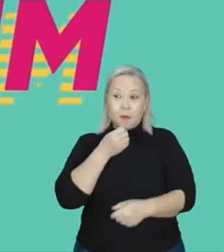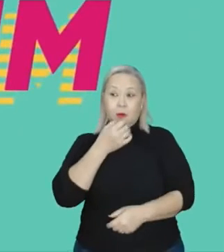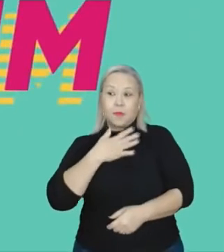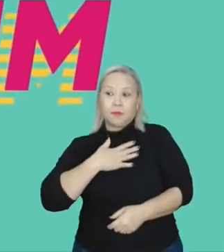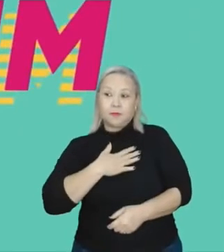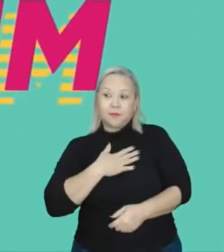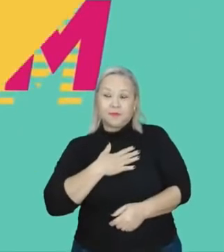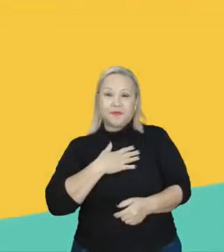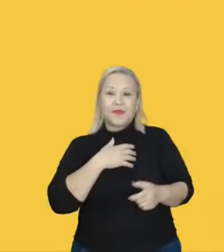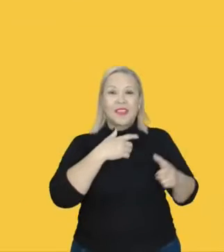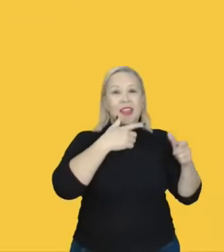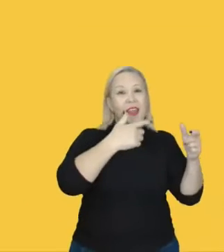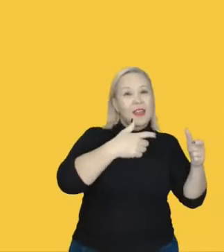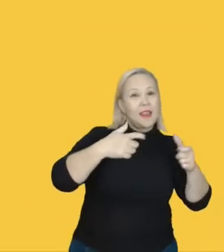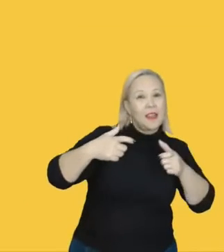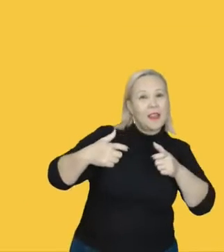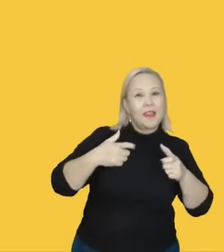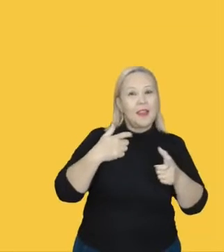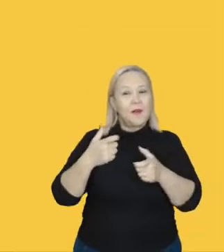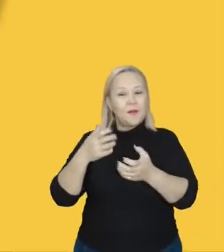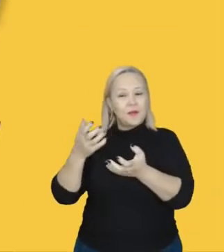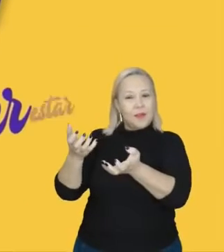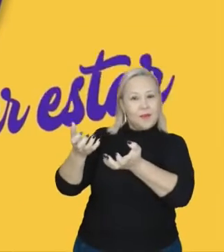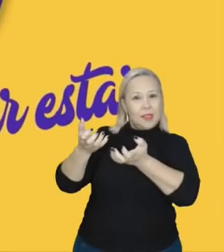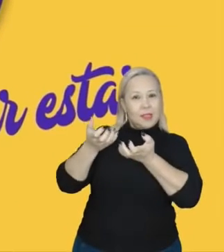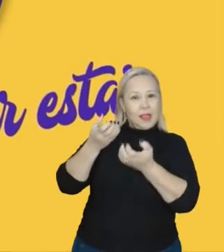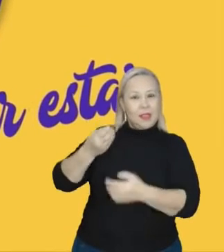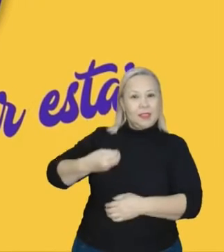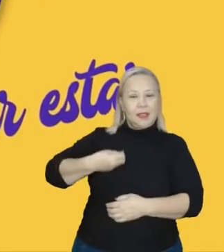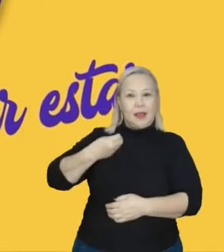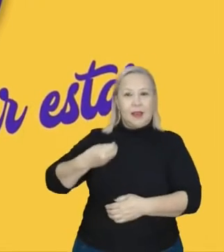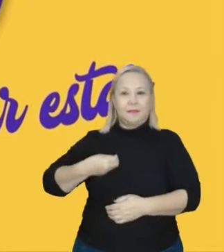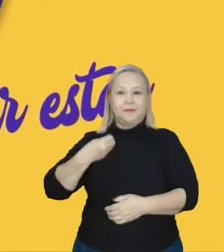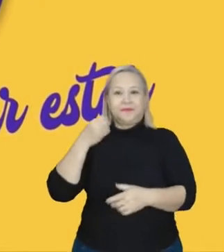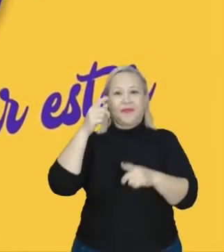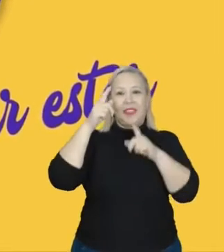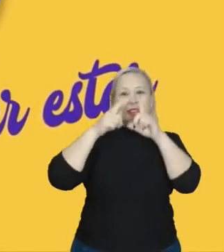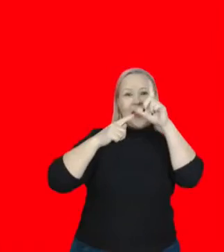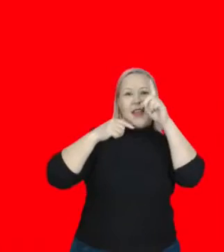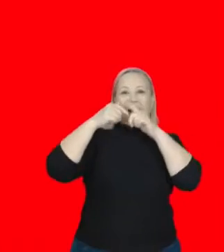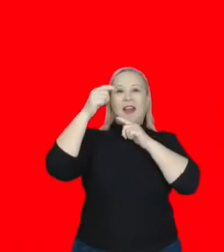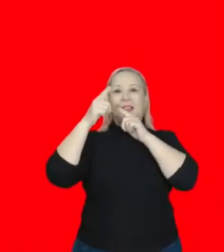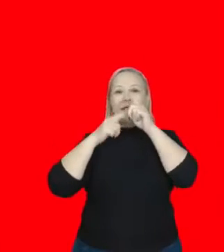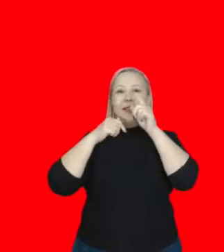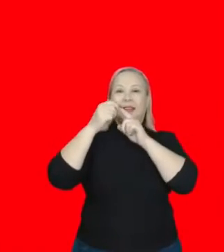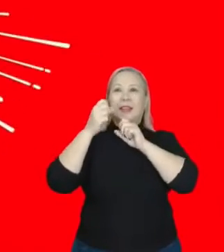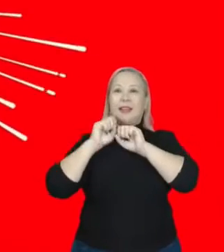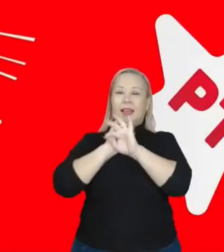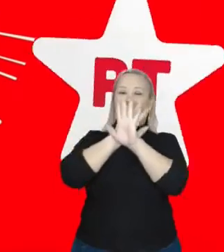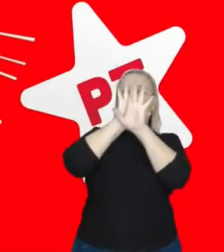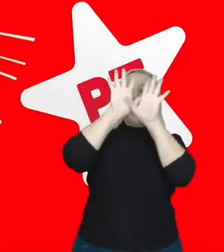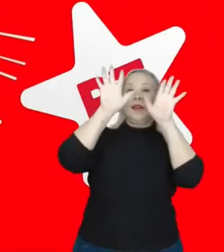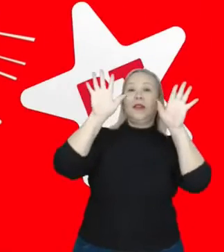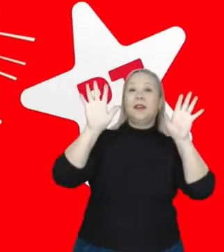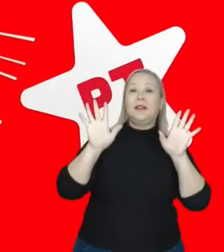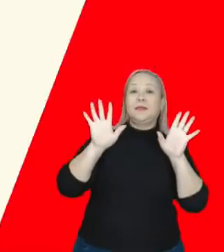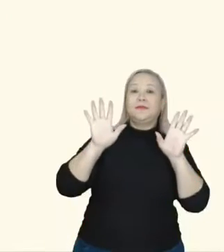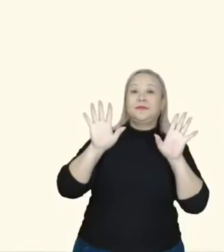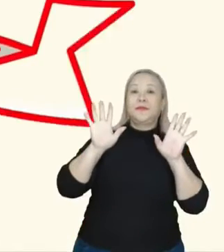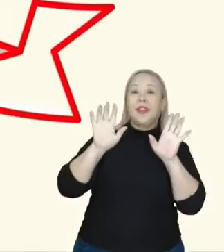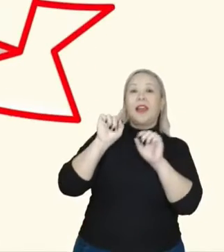lugar que é bom pra mim, é onde eu quiser estar. A estrela ainda